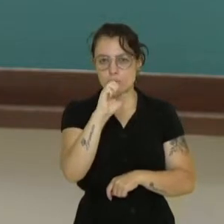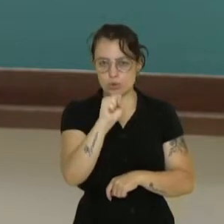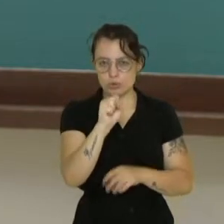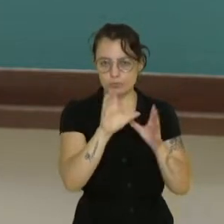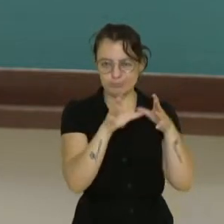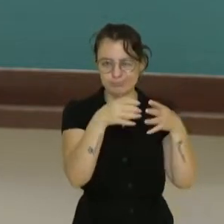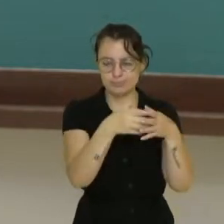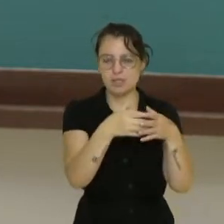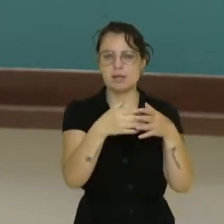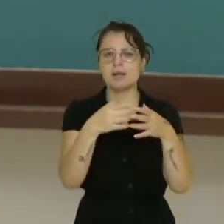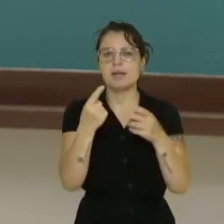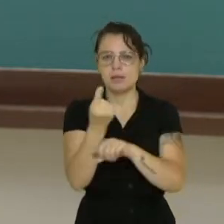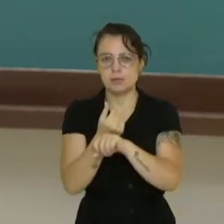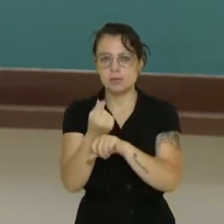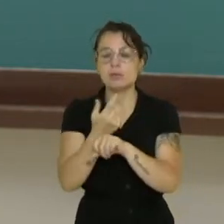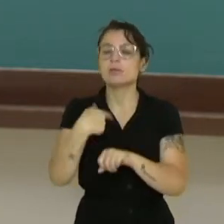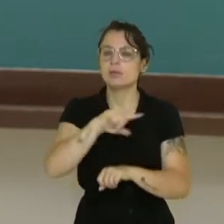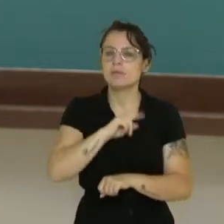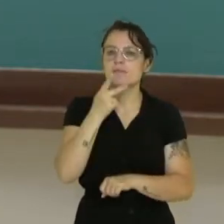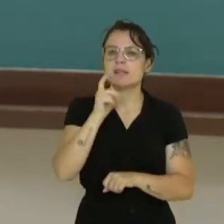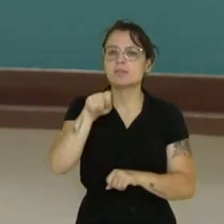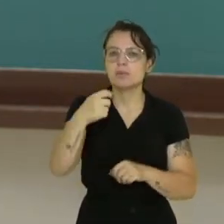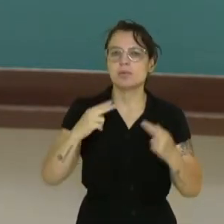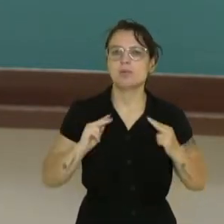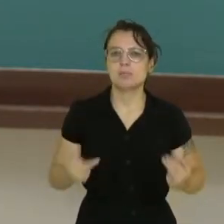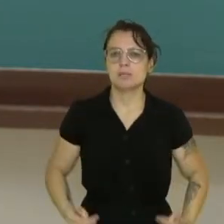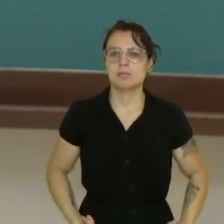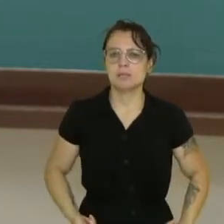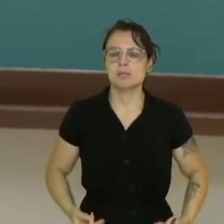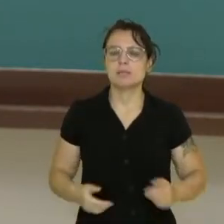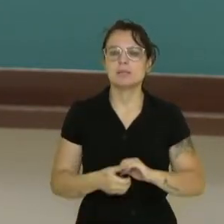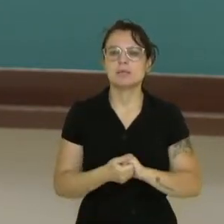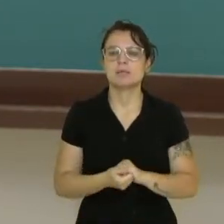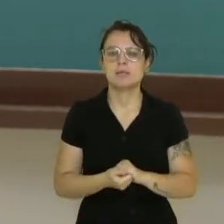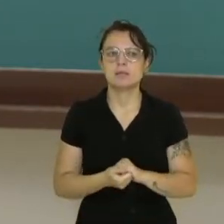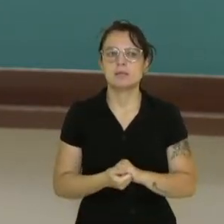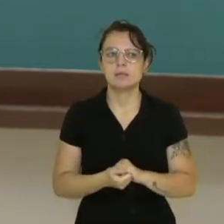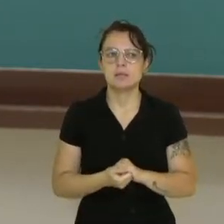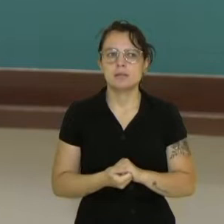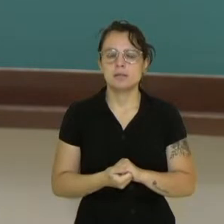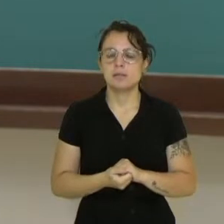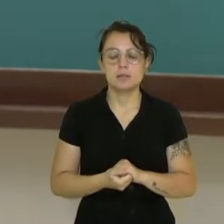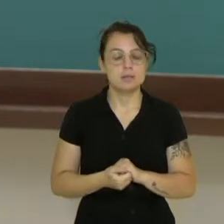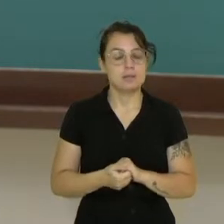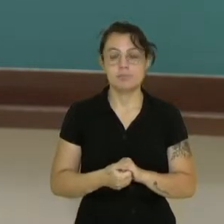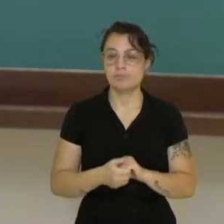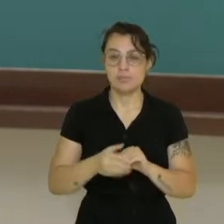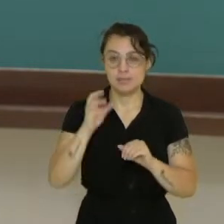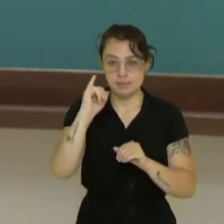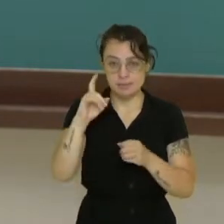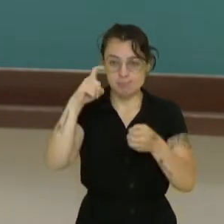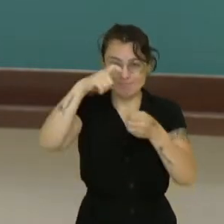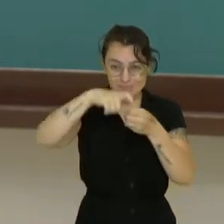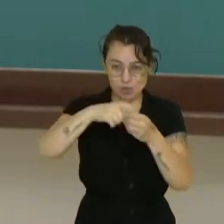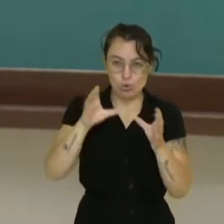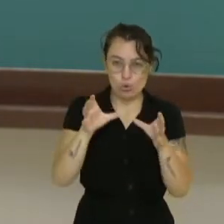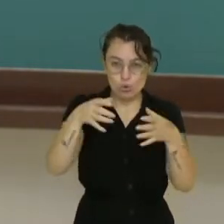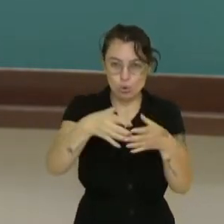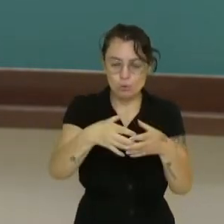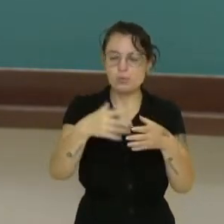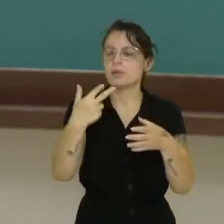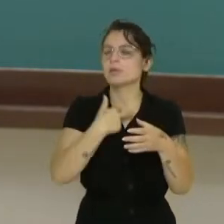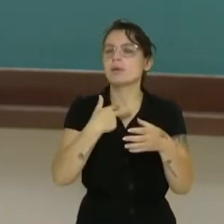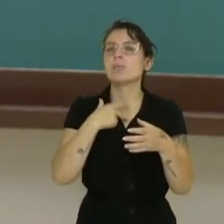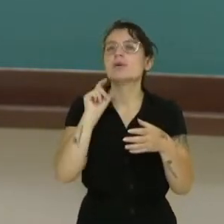questões humanitárias. Nenhum país pode assumir um esquema ditatorial ou ferir aos